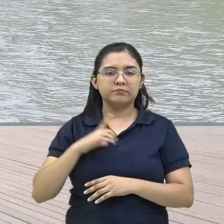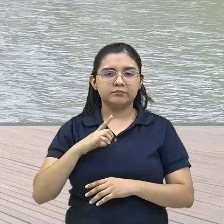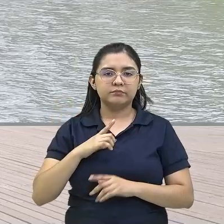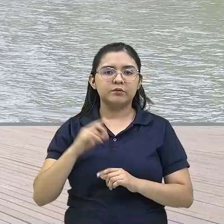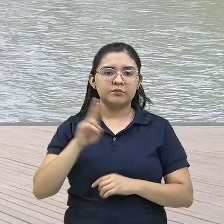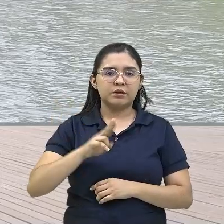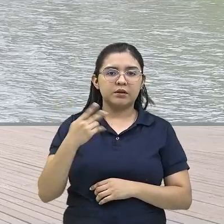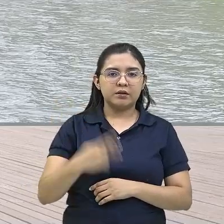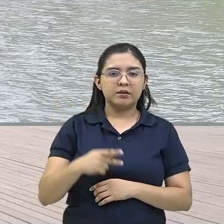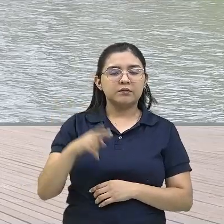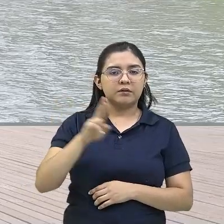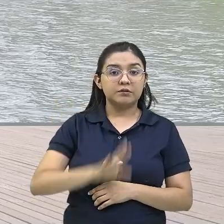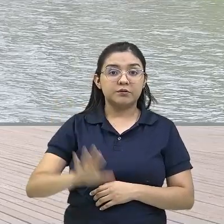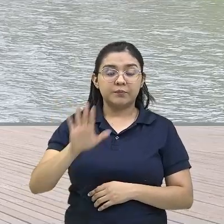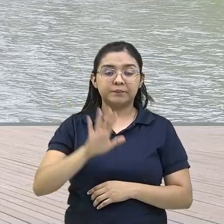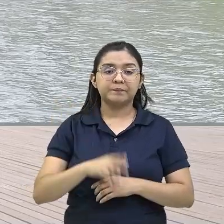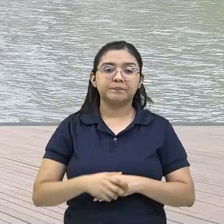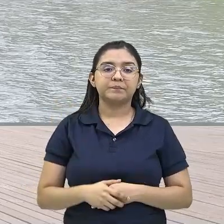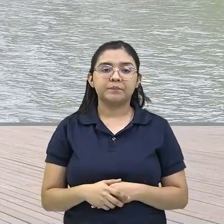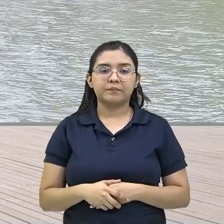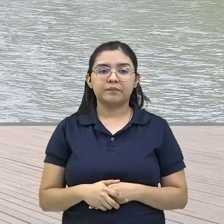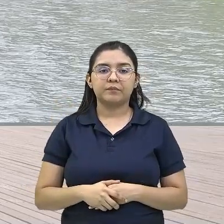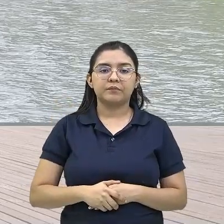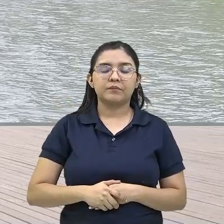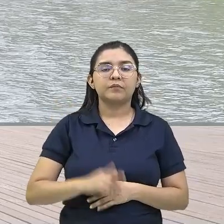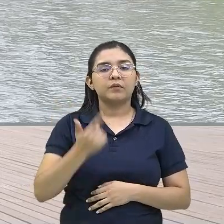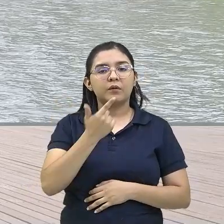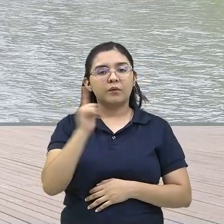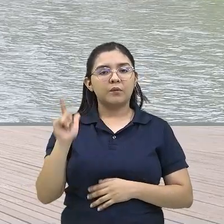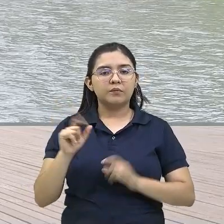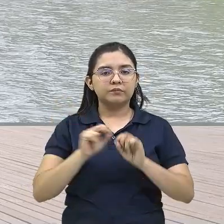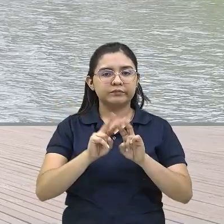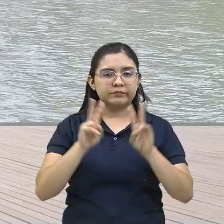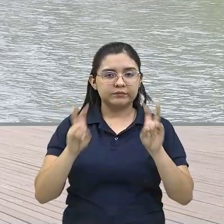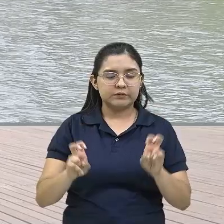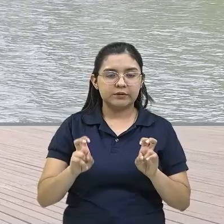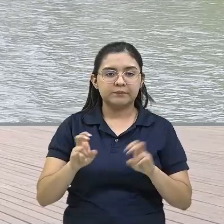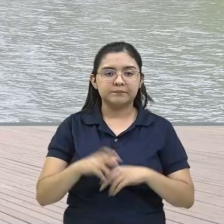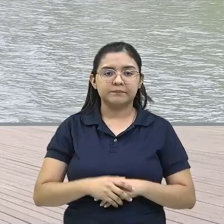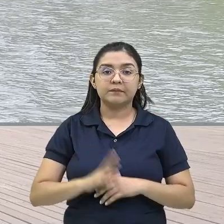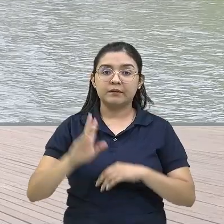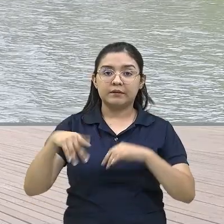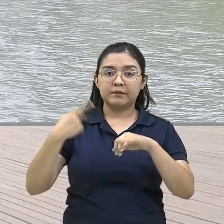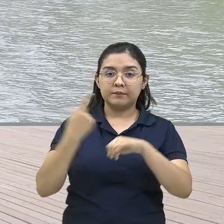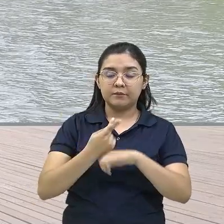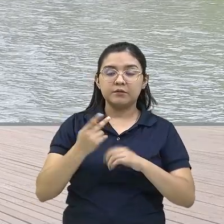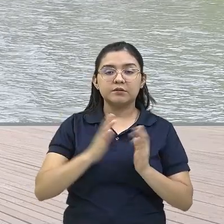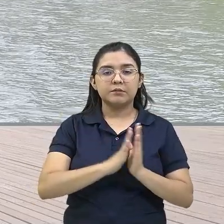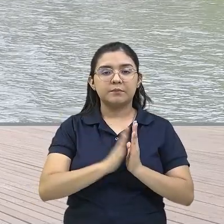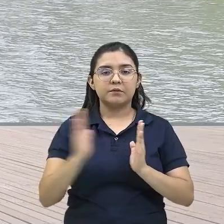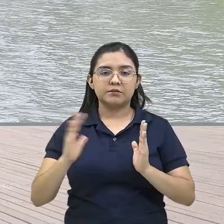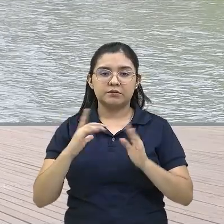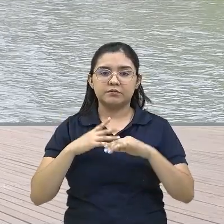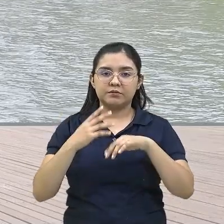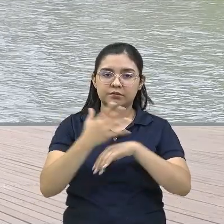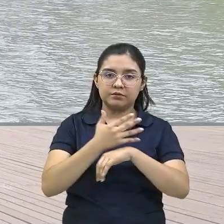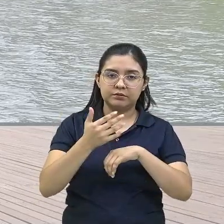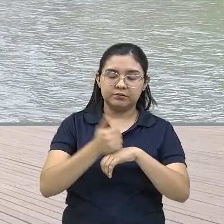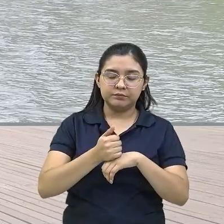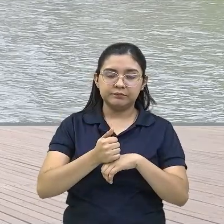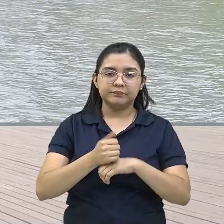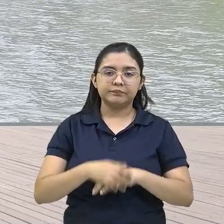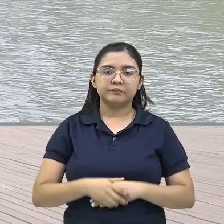na nossa região. Mas um outro ponto que a gente tem que falar também, já um pouco depois do processo de colonização, e que vai, de